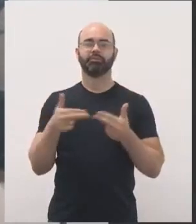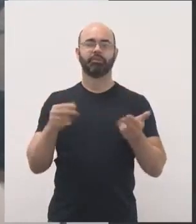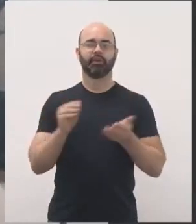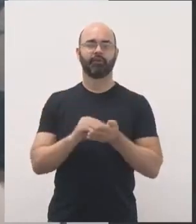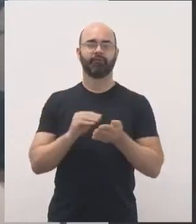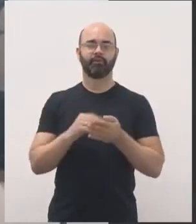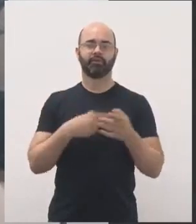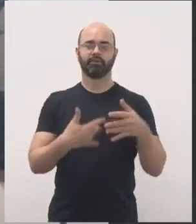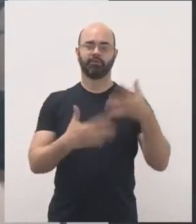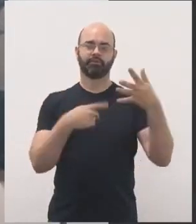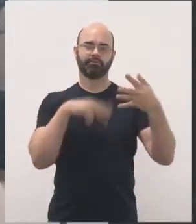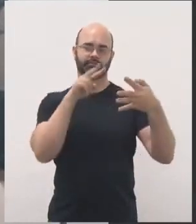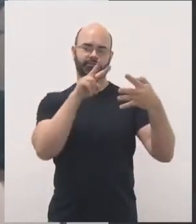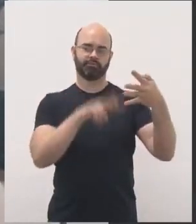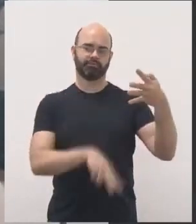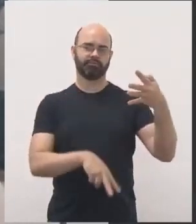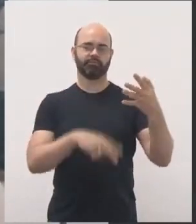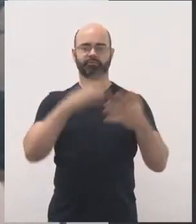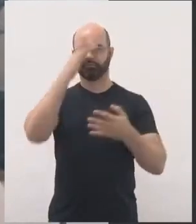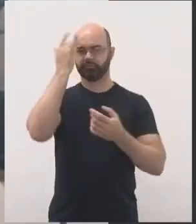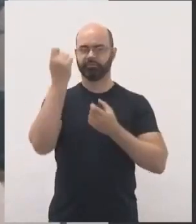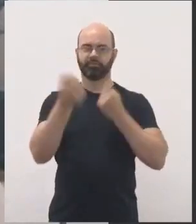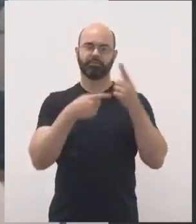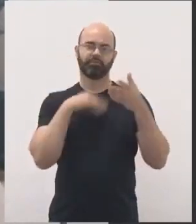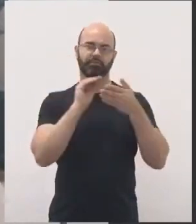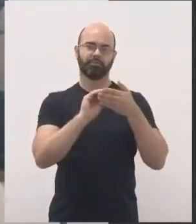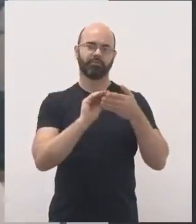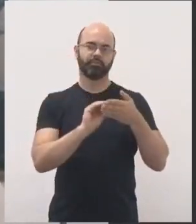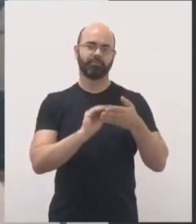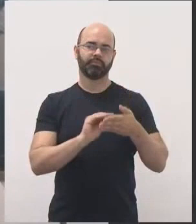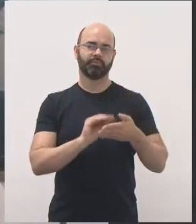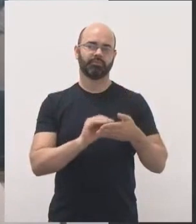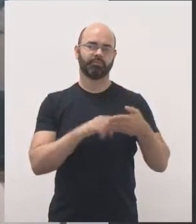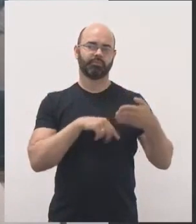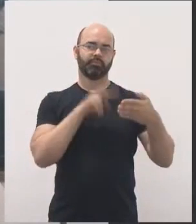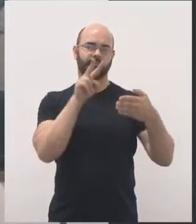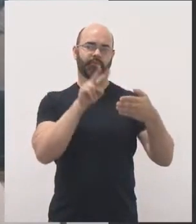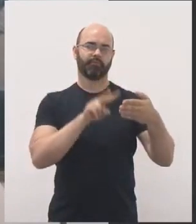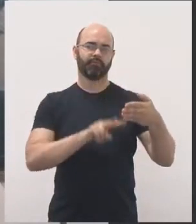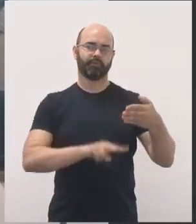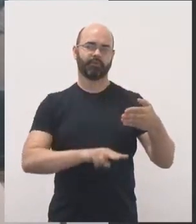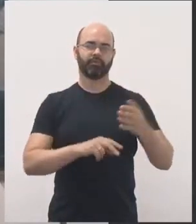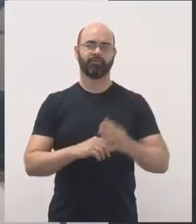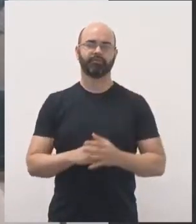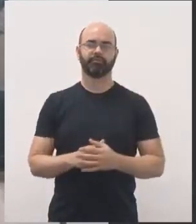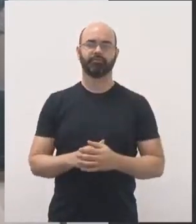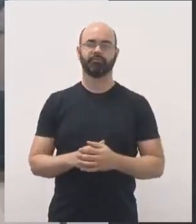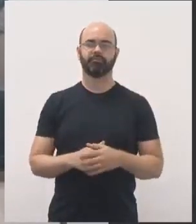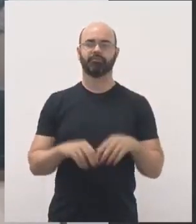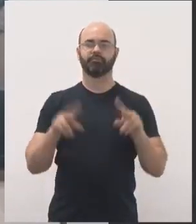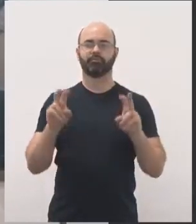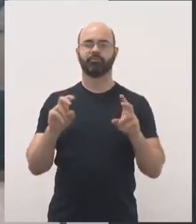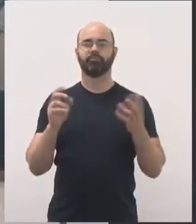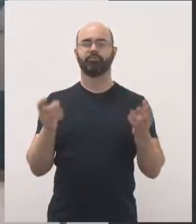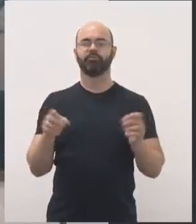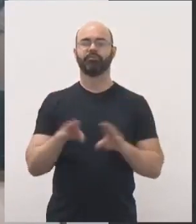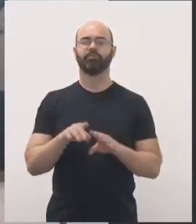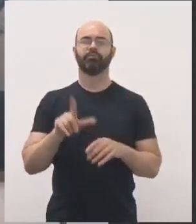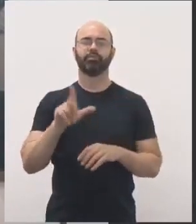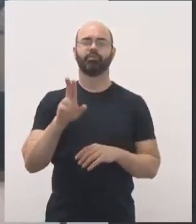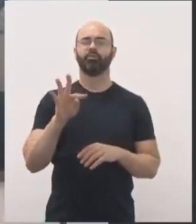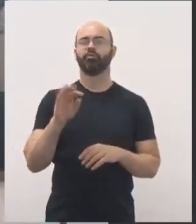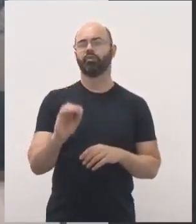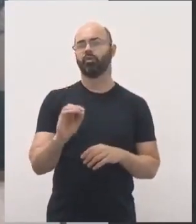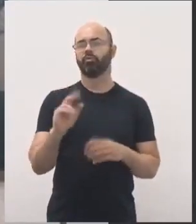vi aqui no chat algumas falas, algumas colocações e tal, falando sobre luto também,